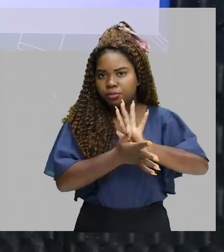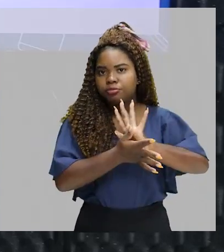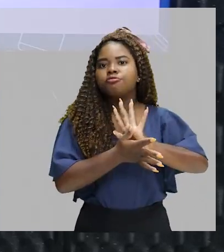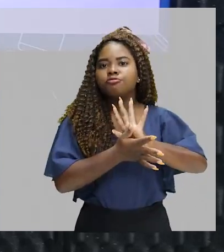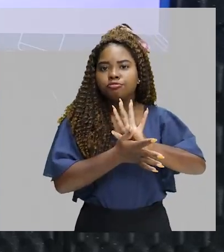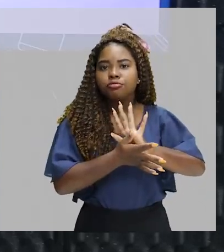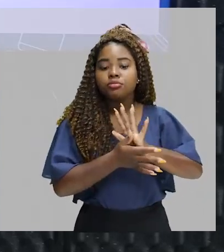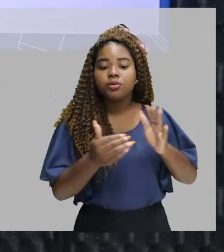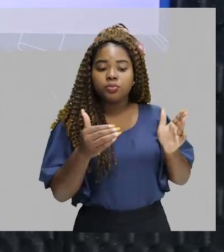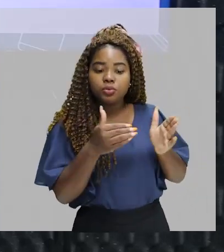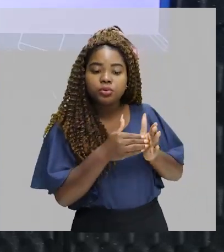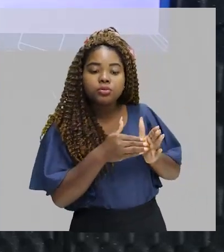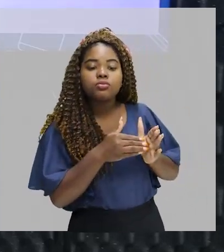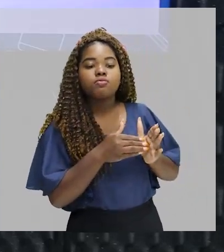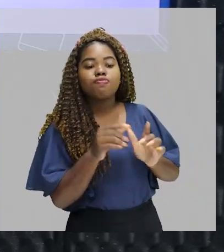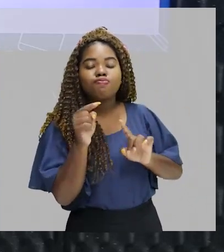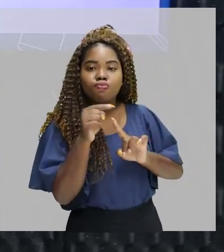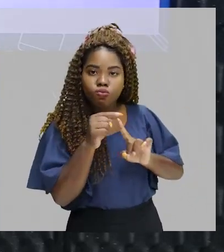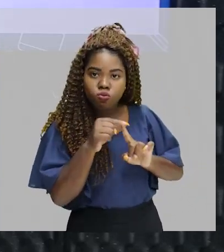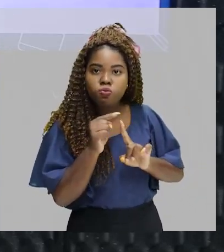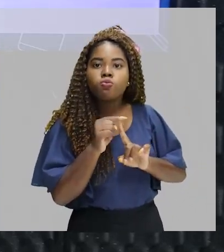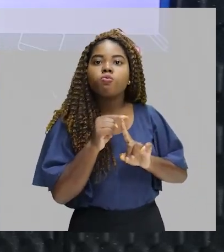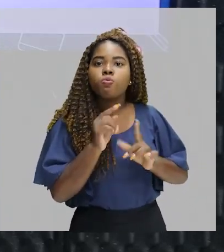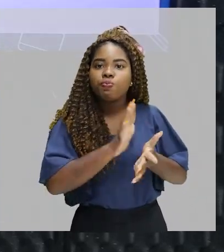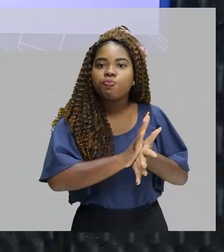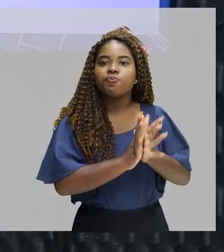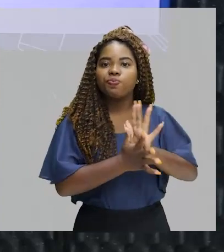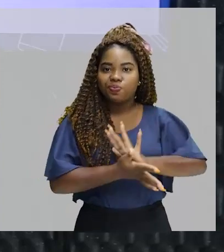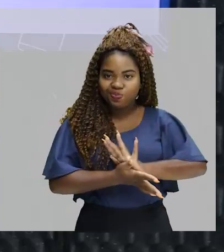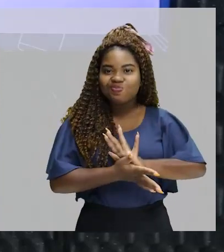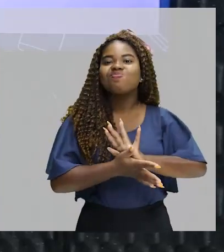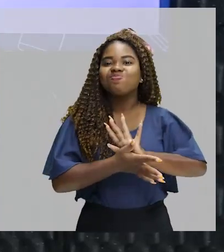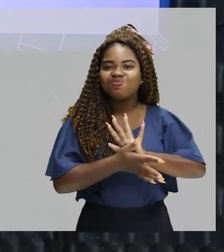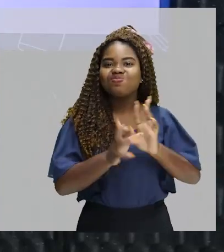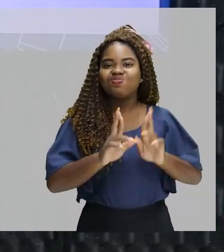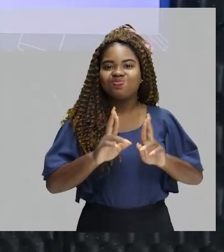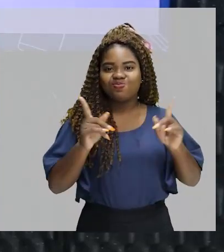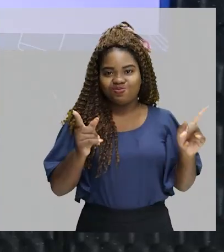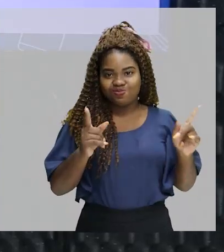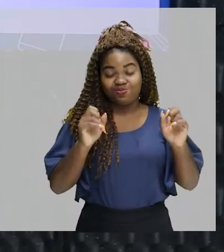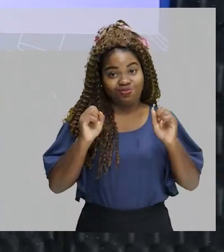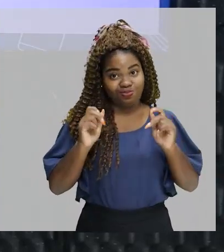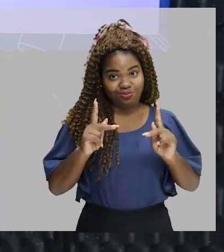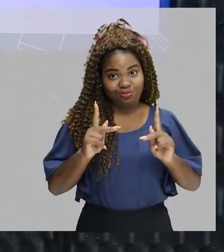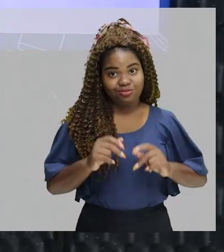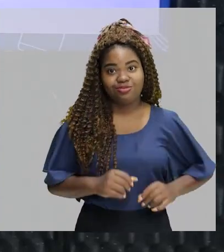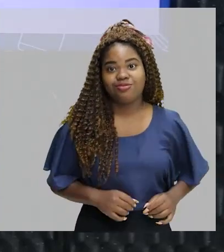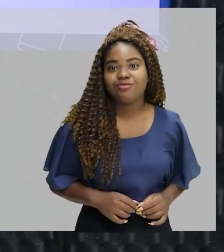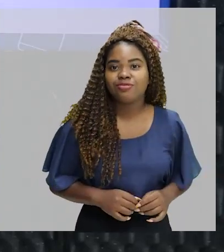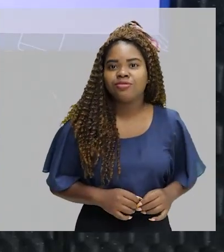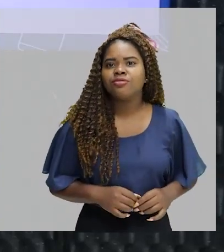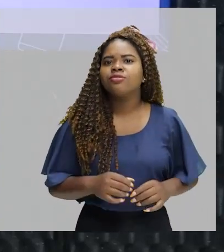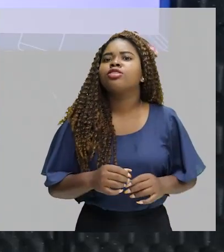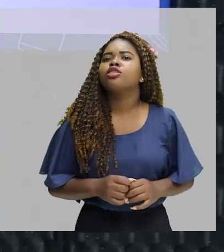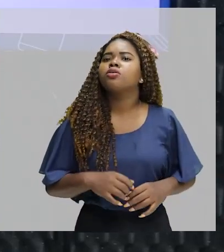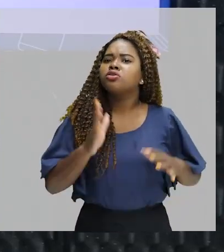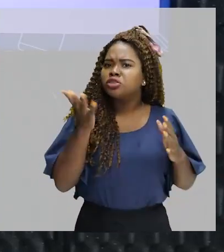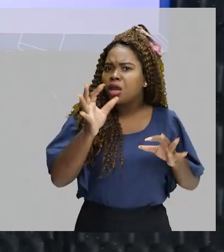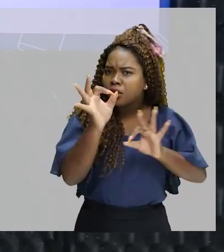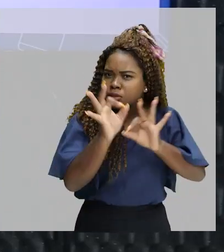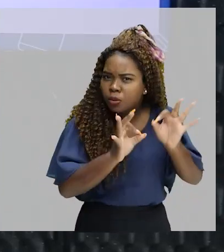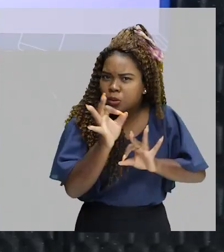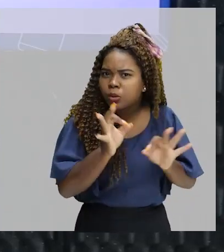para fechar, nós falaremos de tipos de preconceitos diferentes. Beleza? Então já está todo mundo pronto? Todo mundo